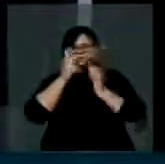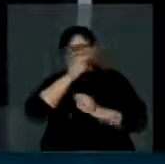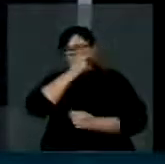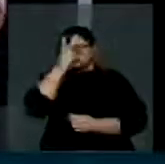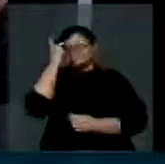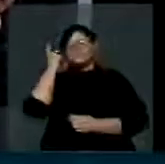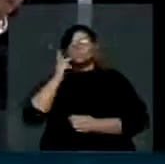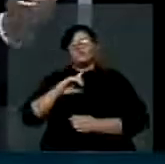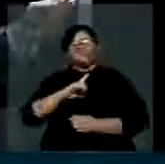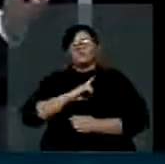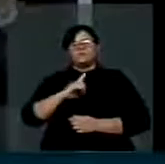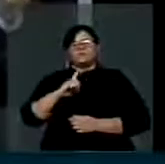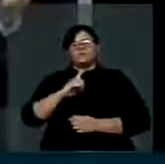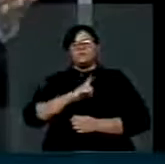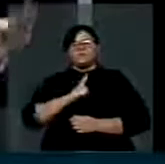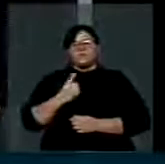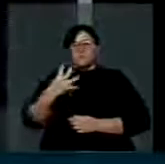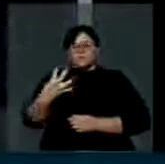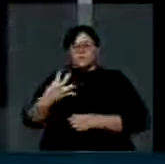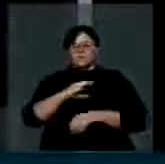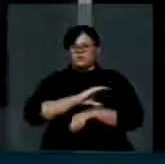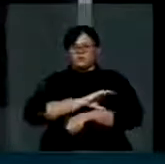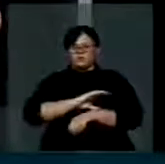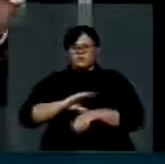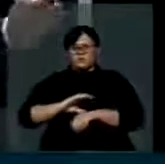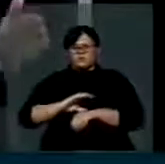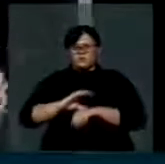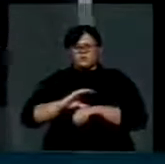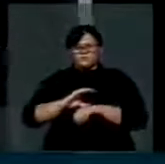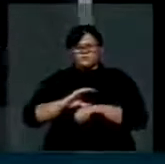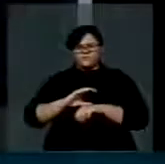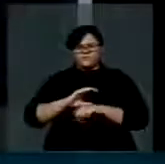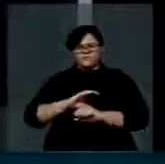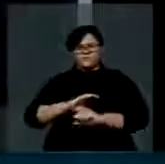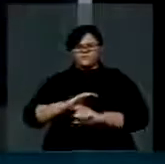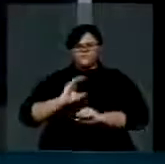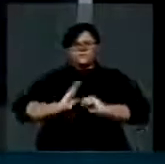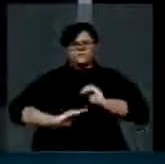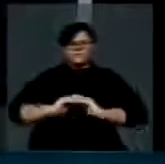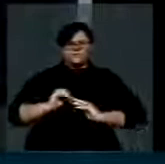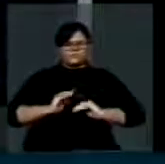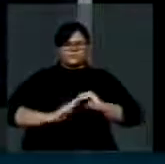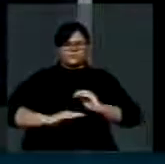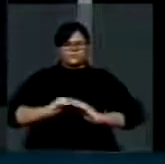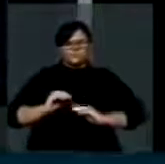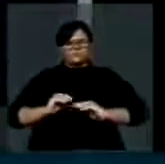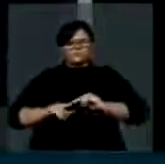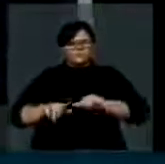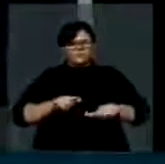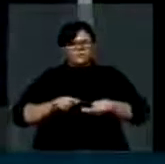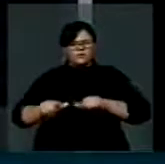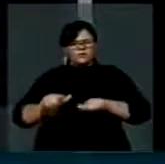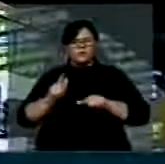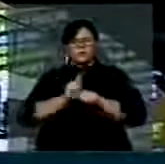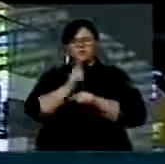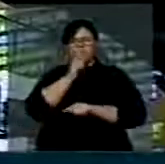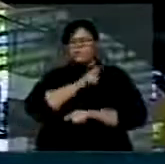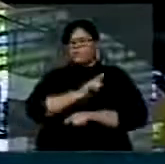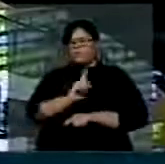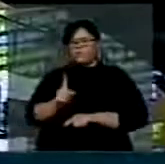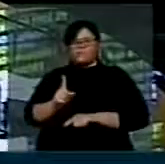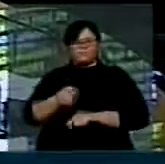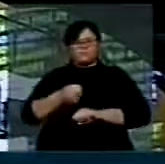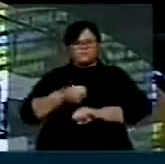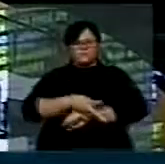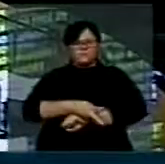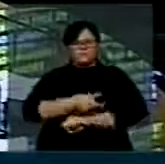pessoa que tem 4 cursos de profissionalização e que não consegue o emprego, porque quando ele